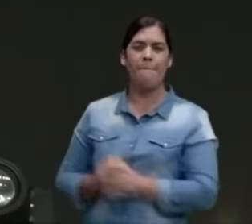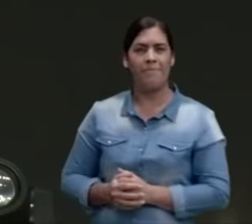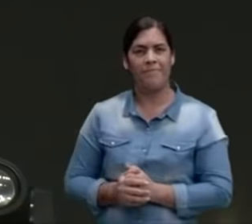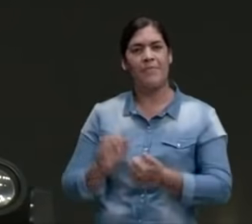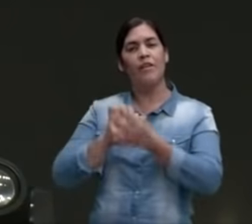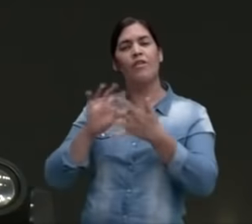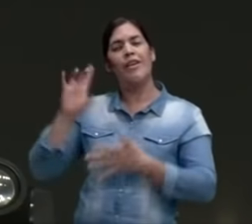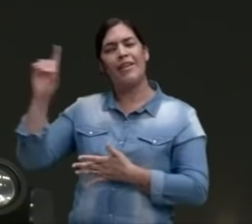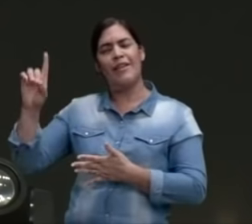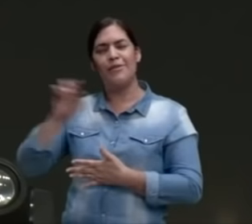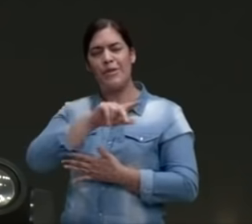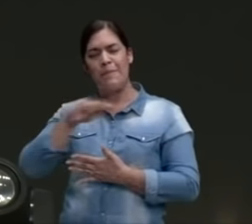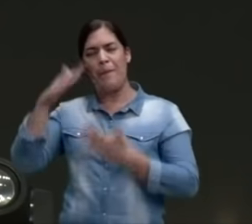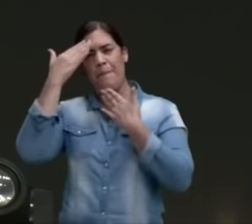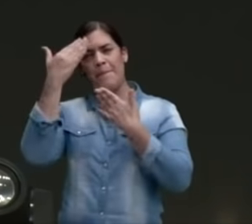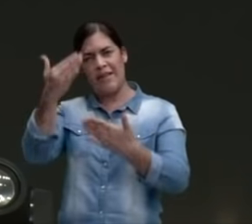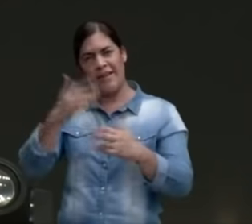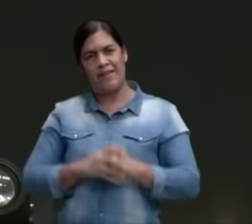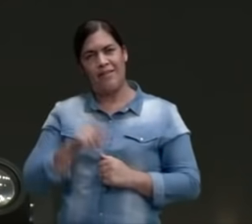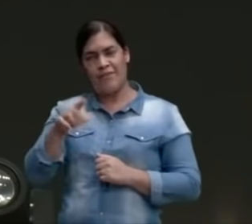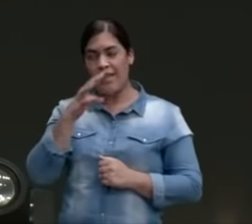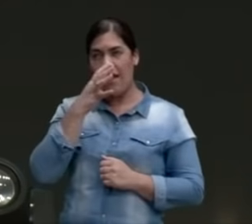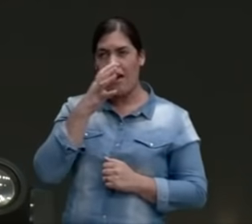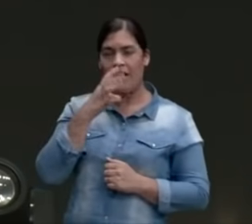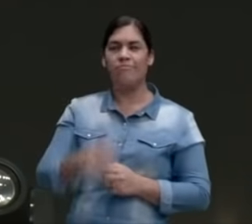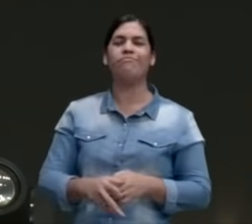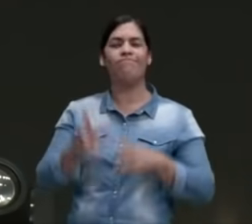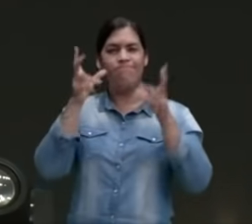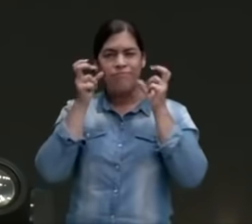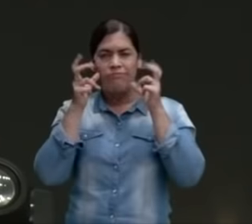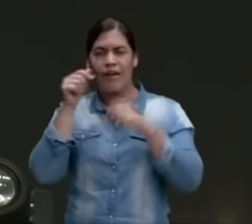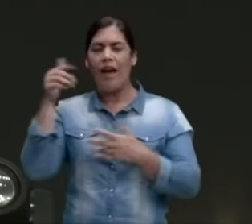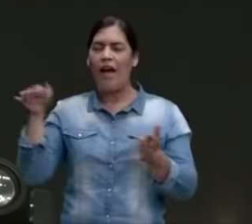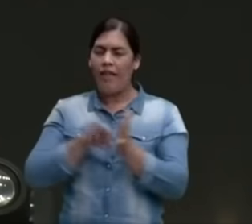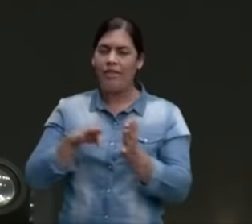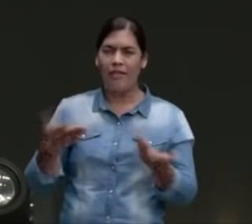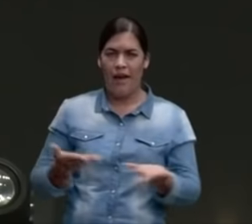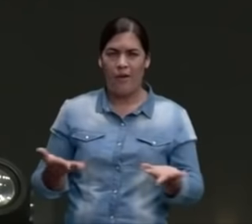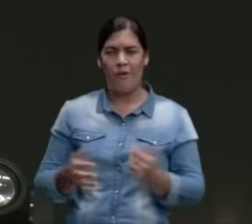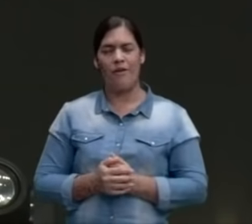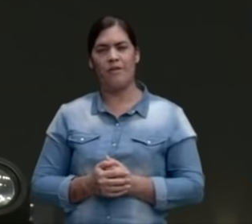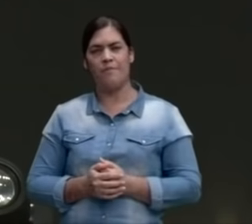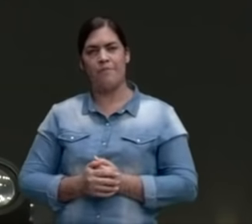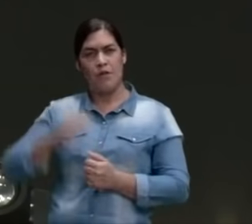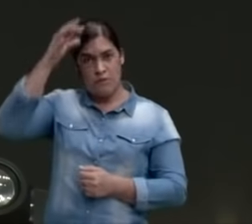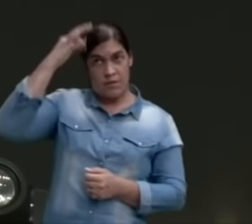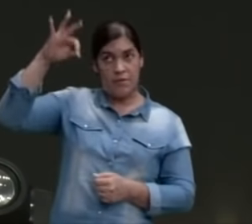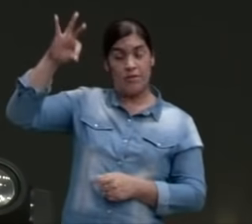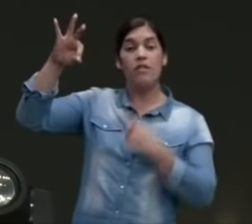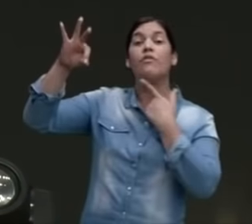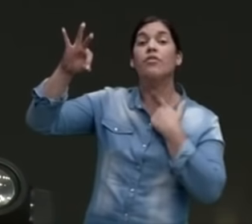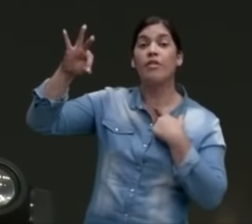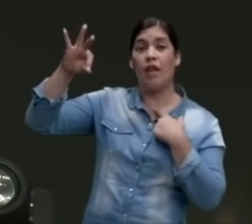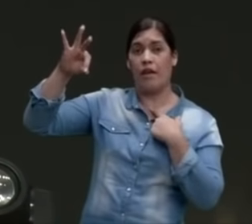Glória a Deus, irmãos. Obrigado por você ter ouvido até agora. E saiba disso, o Espírito Santo, ele tem vontade. Ele não é um